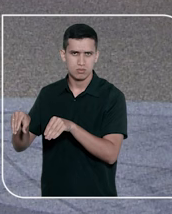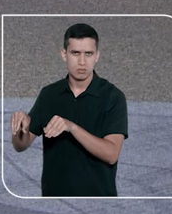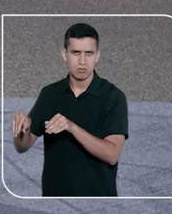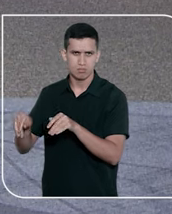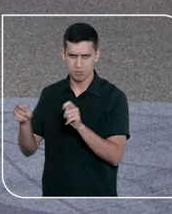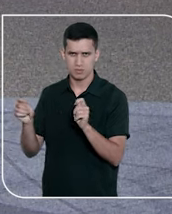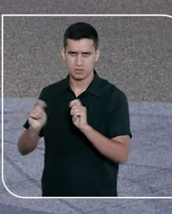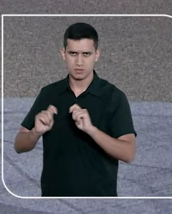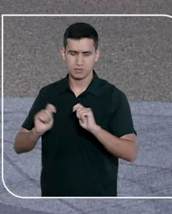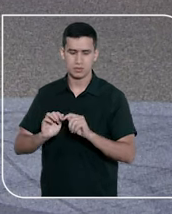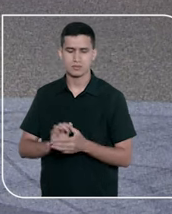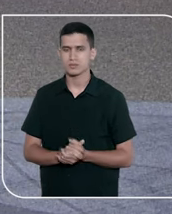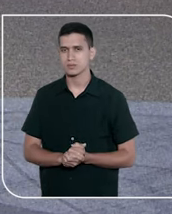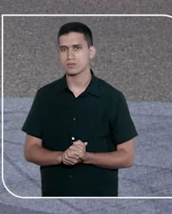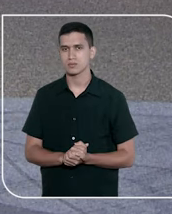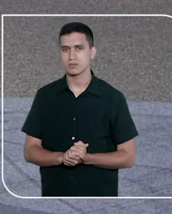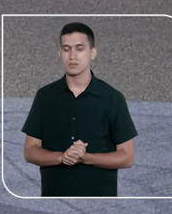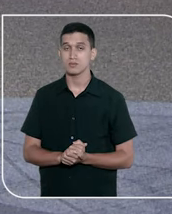favor.